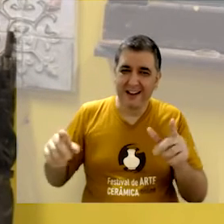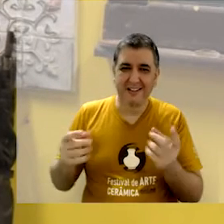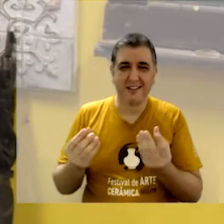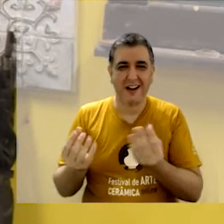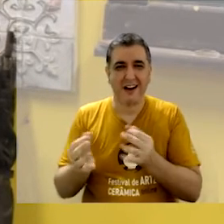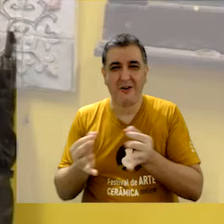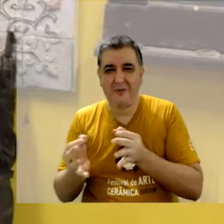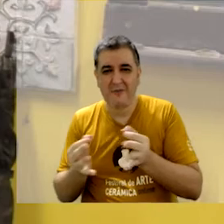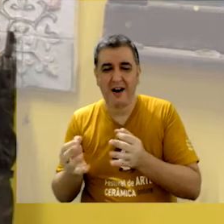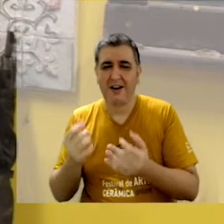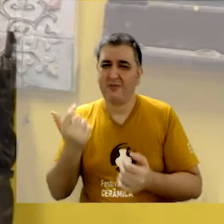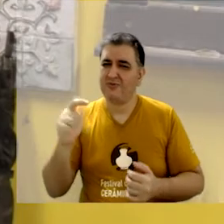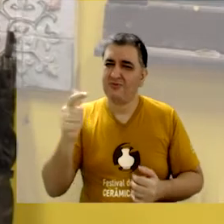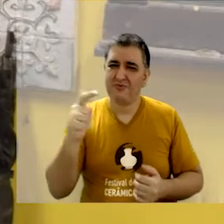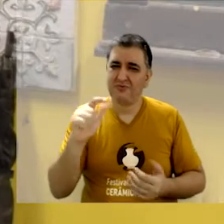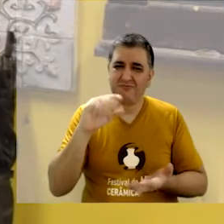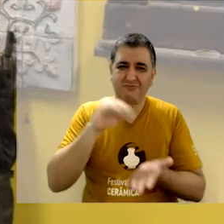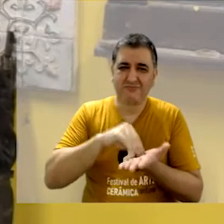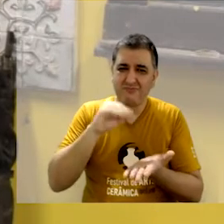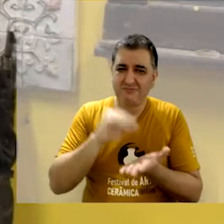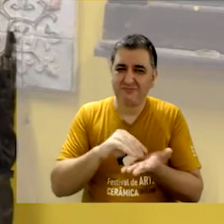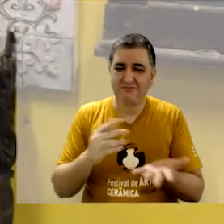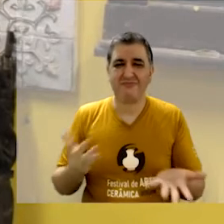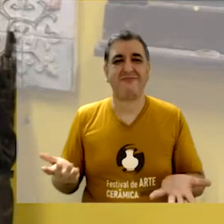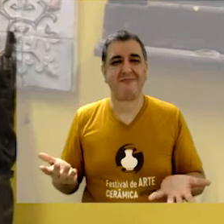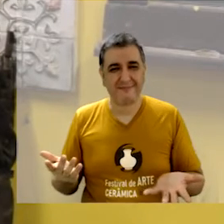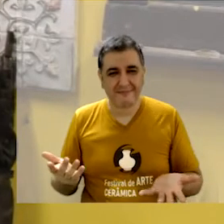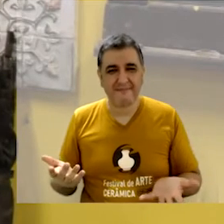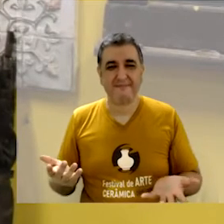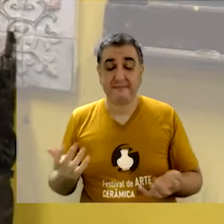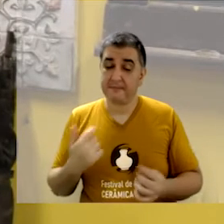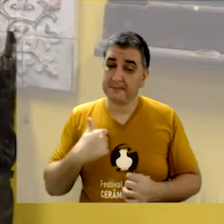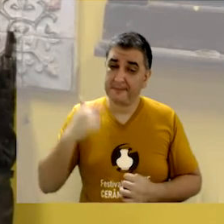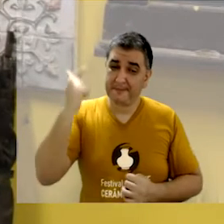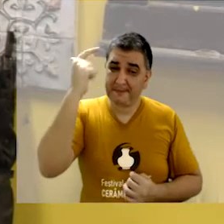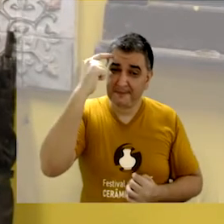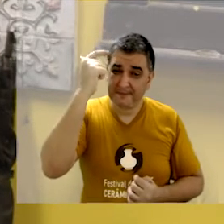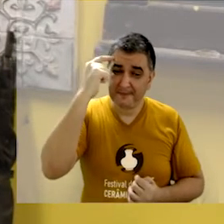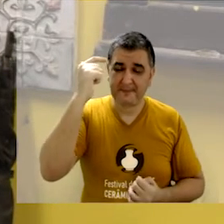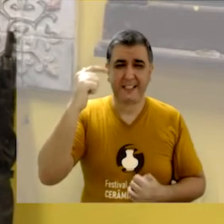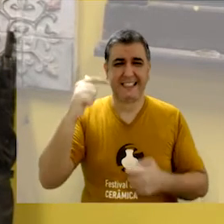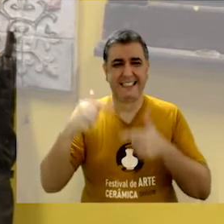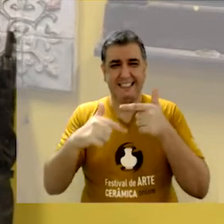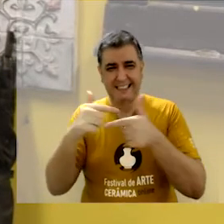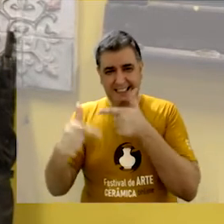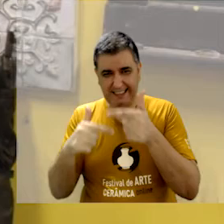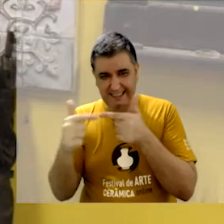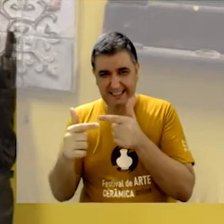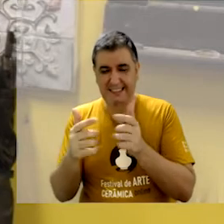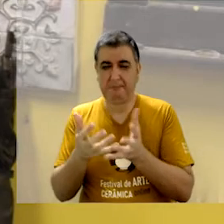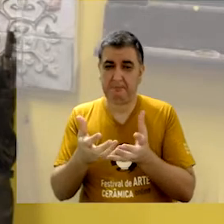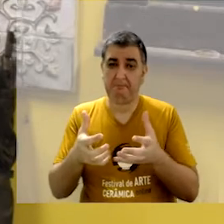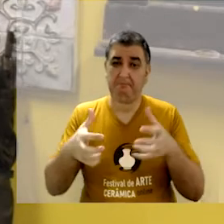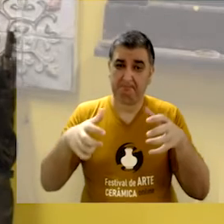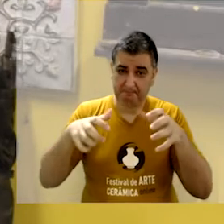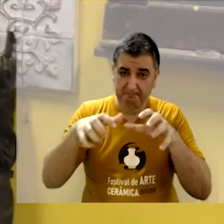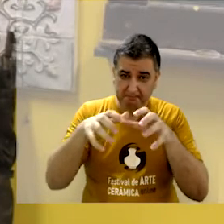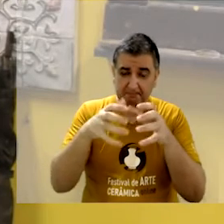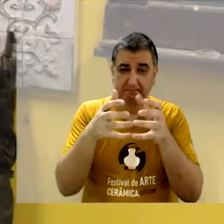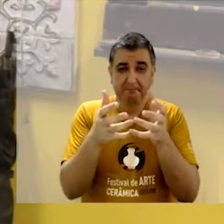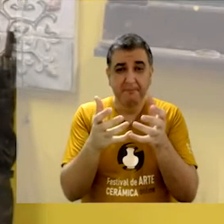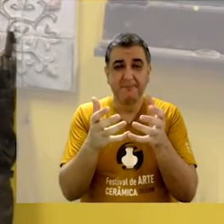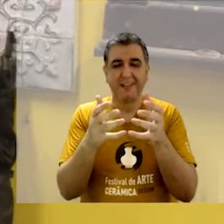facilitava esse elo com o pequeno produtor, né, da cerâmica. E a cerâmica,